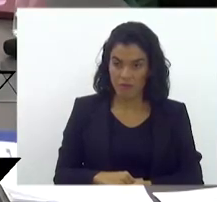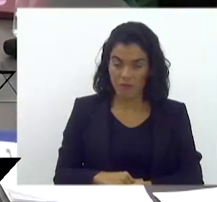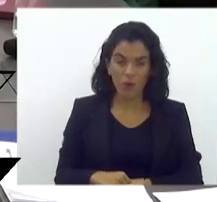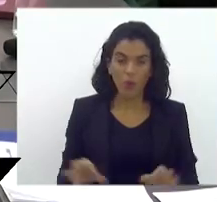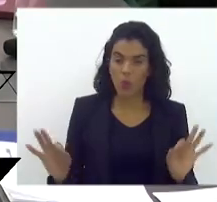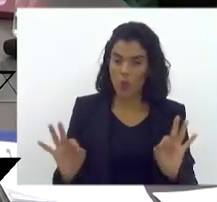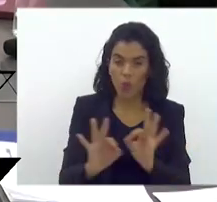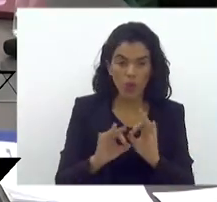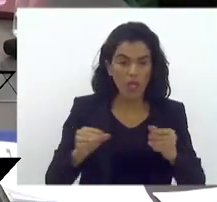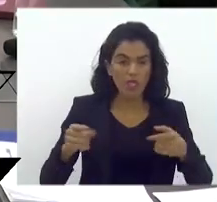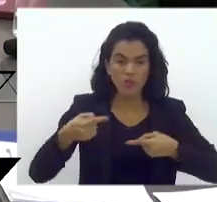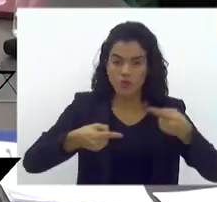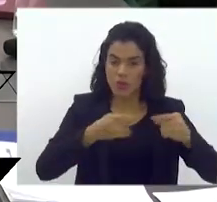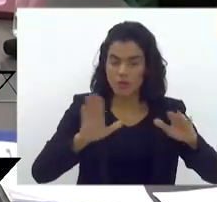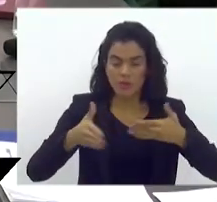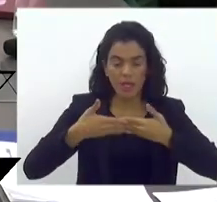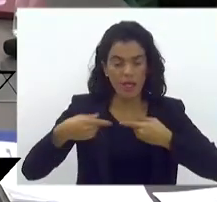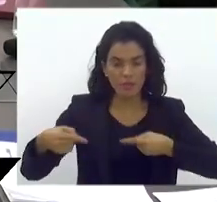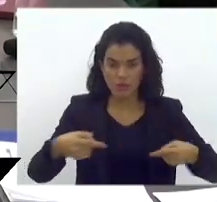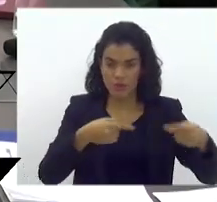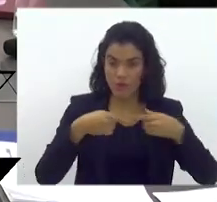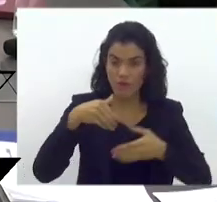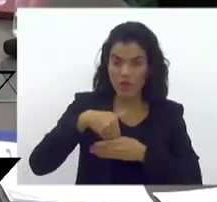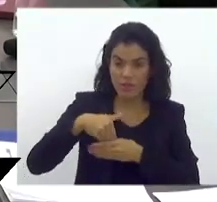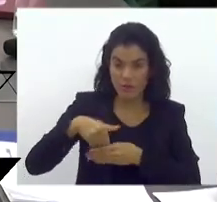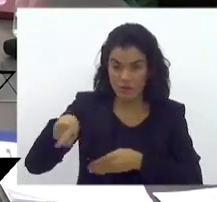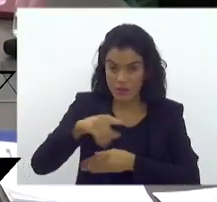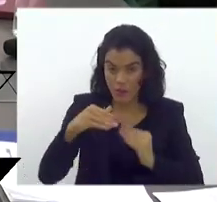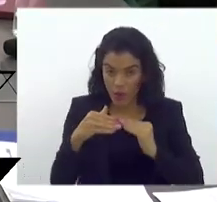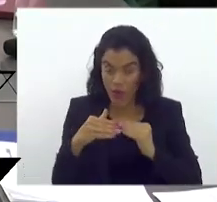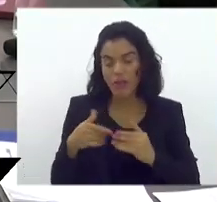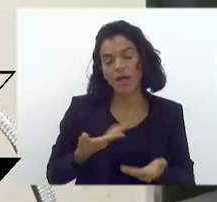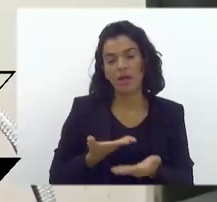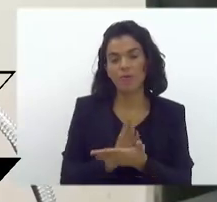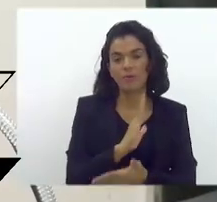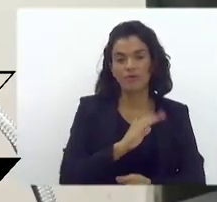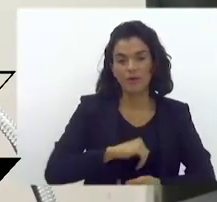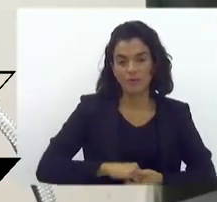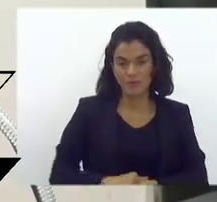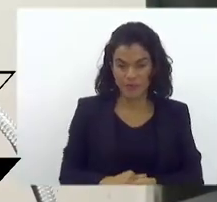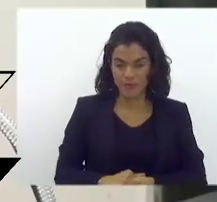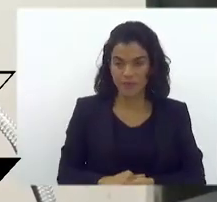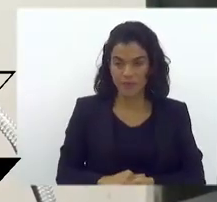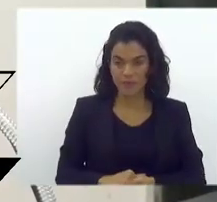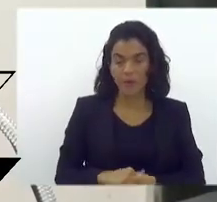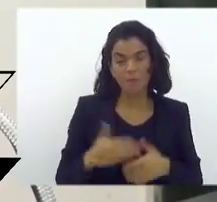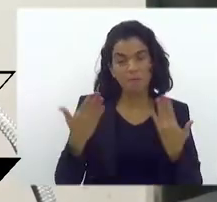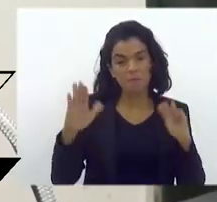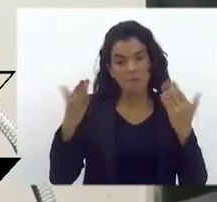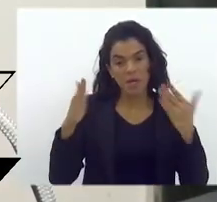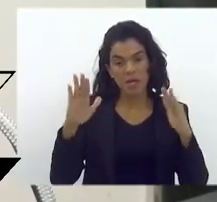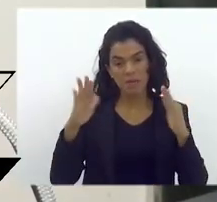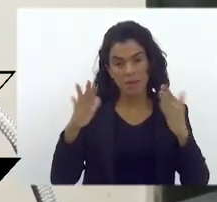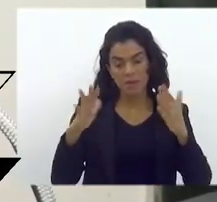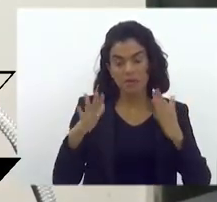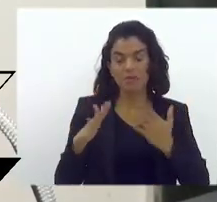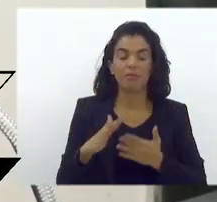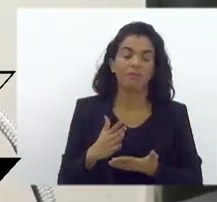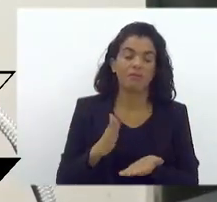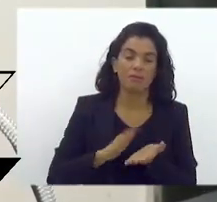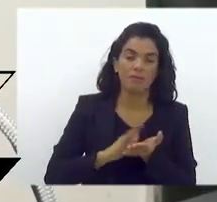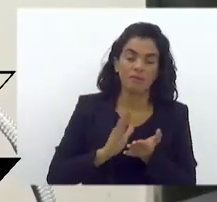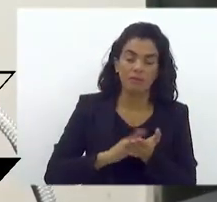Não havendo quem queira discutir, encerrada a discussão, em votação, senhores que aprovam, permaneçam como estão, aprovado. Parabéns ao deputado Filipinho Raves